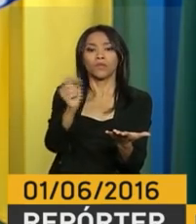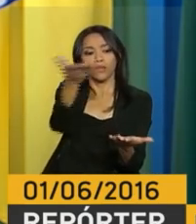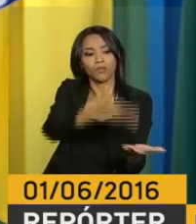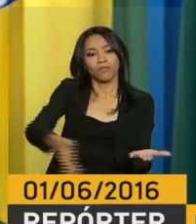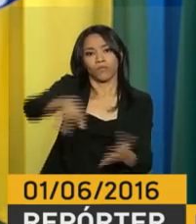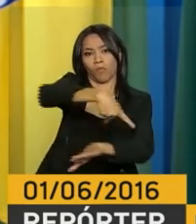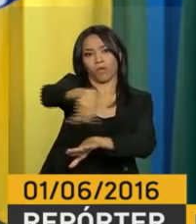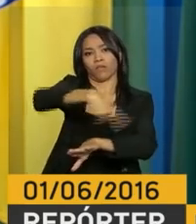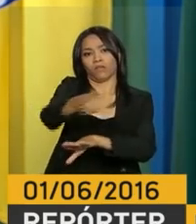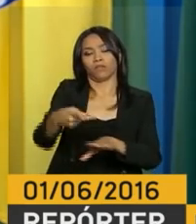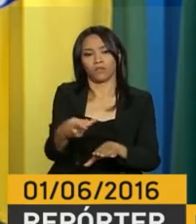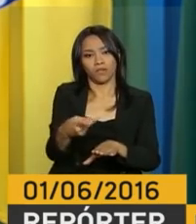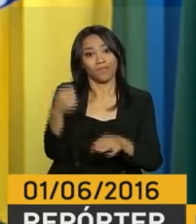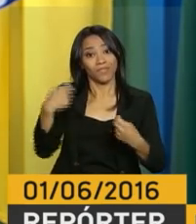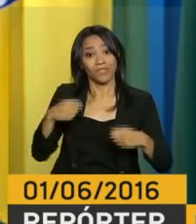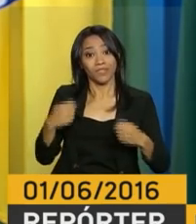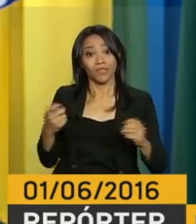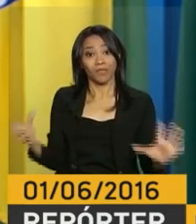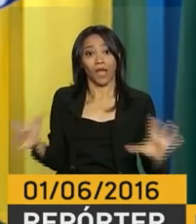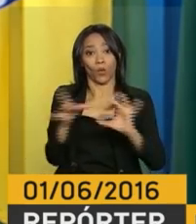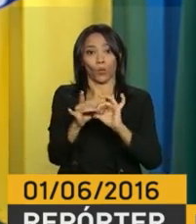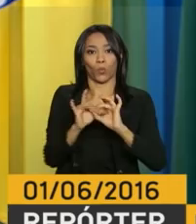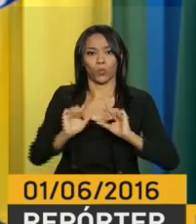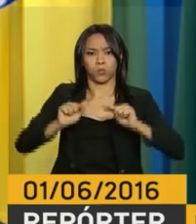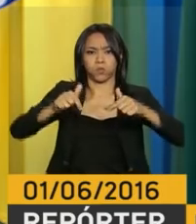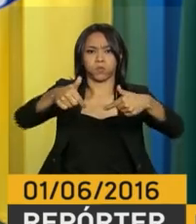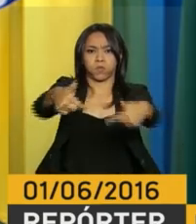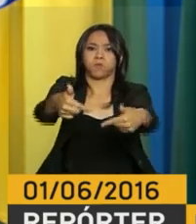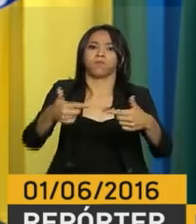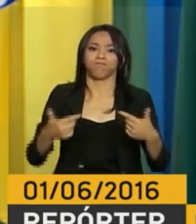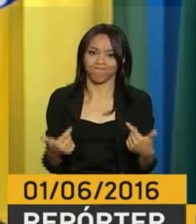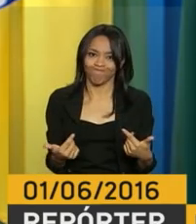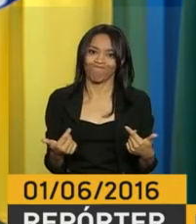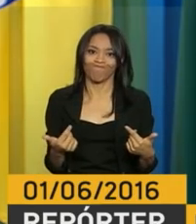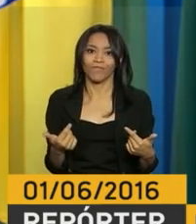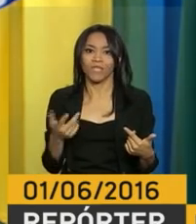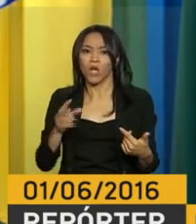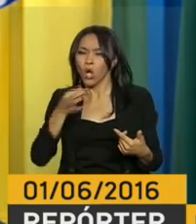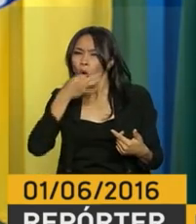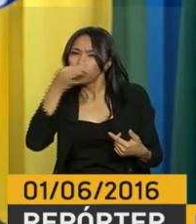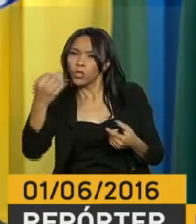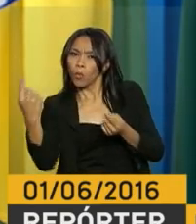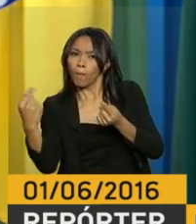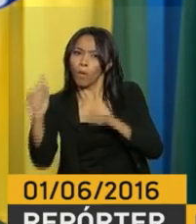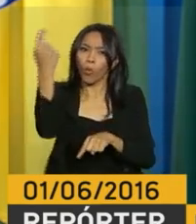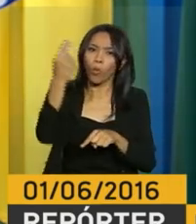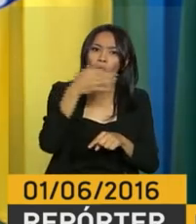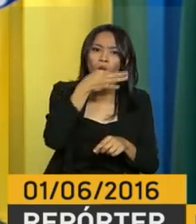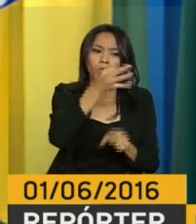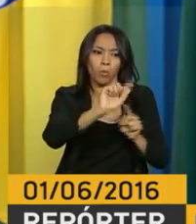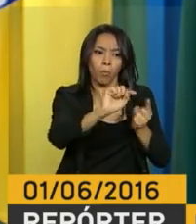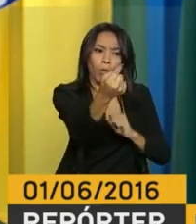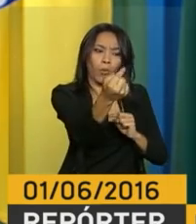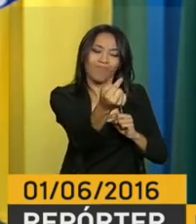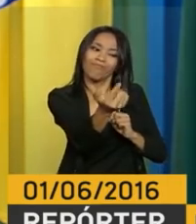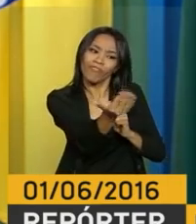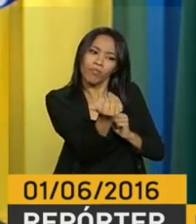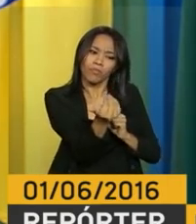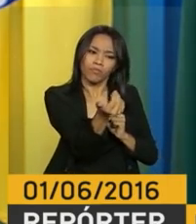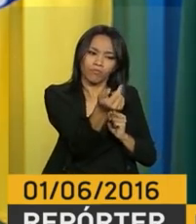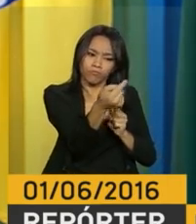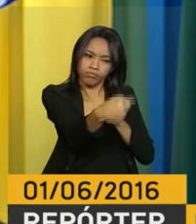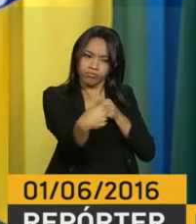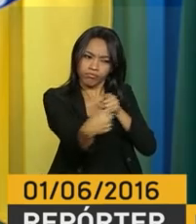temos que nos dar as mãos na tarefa de juntar os contrários no extraordinário esforço de colocar os